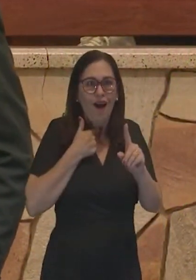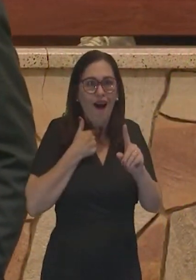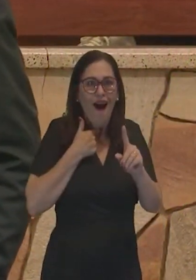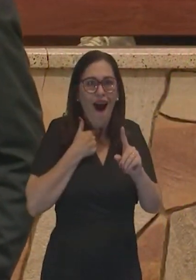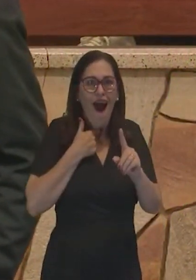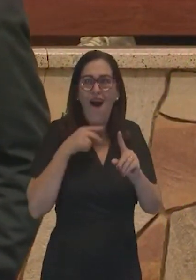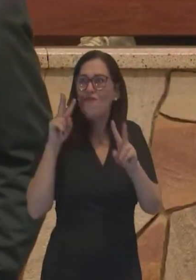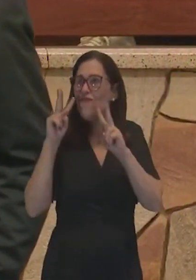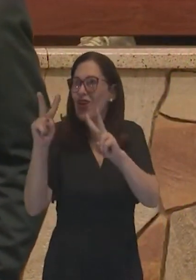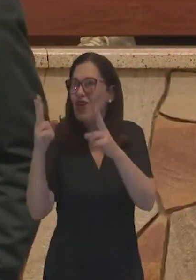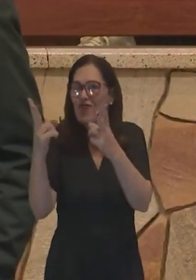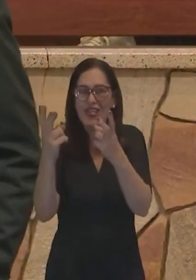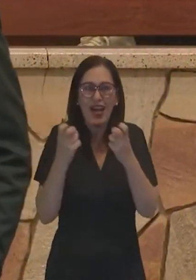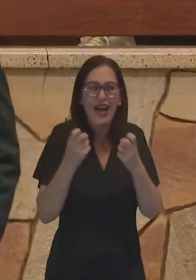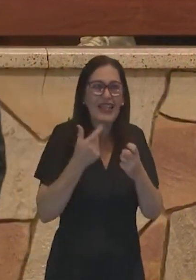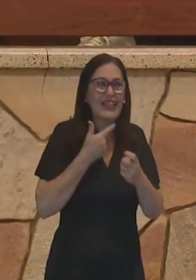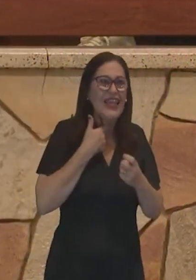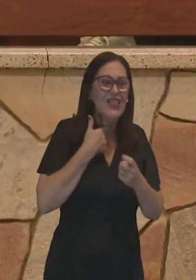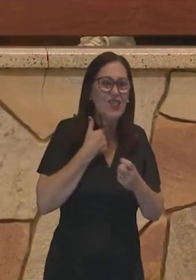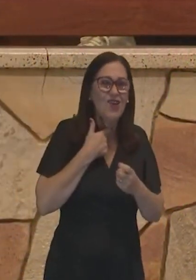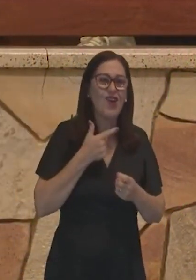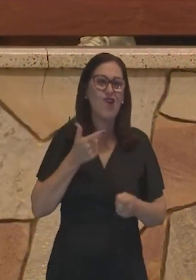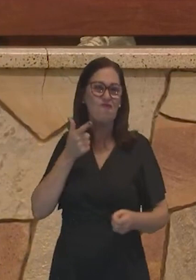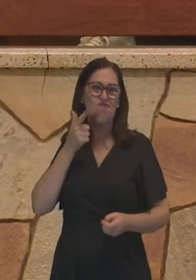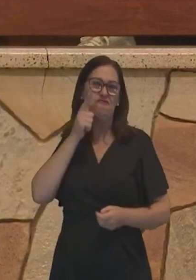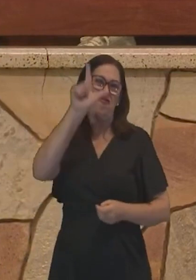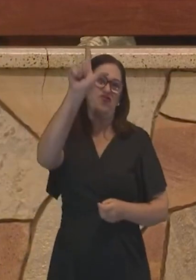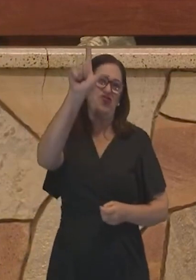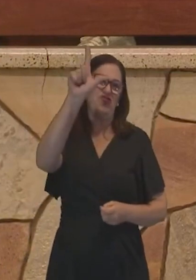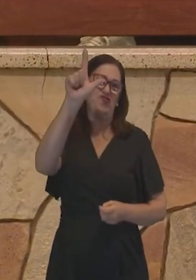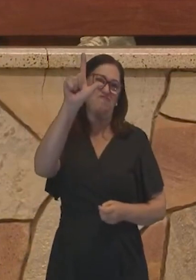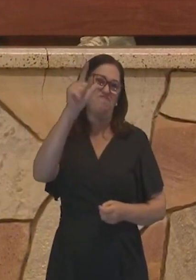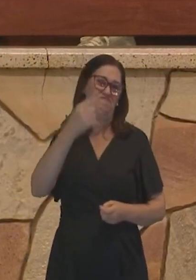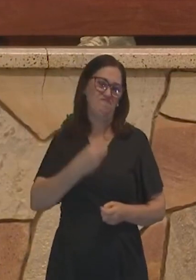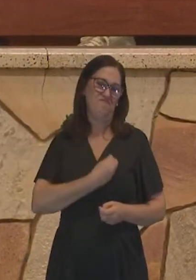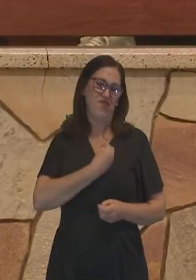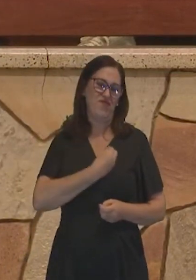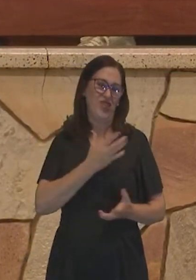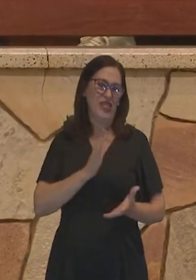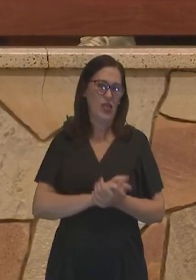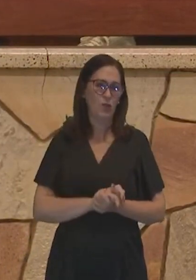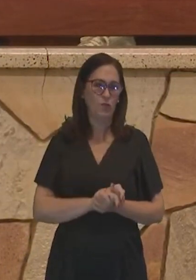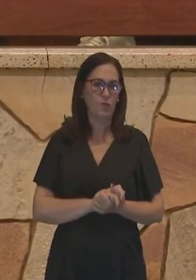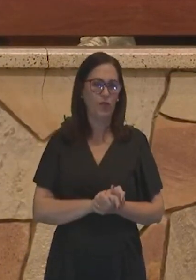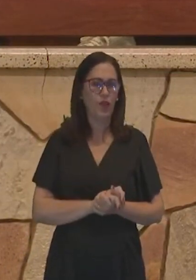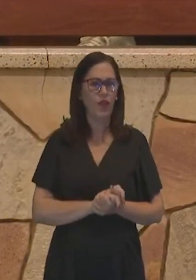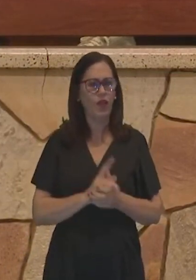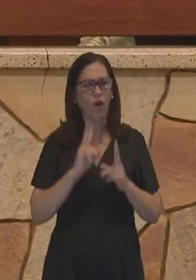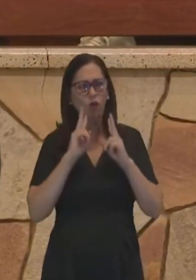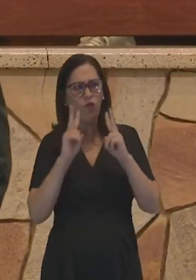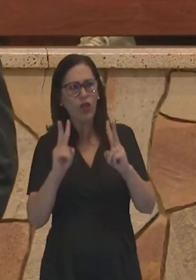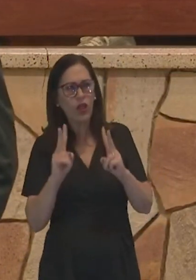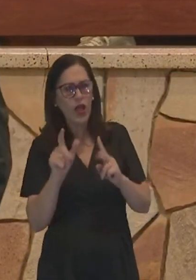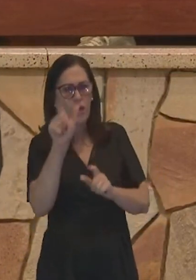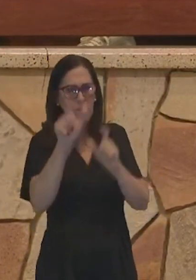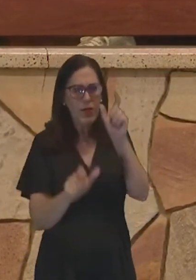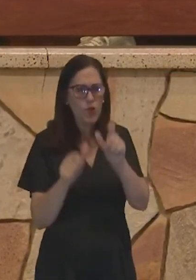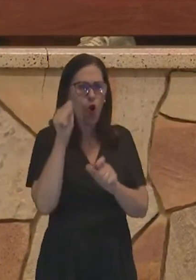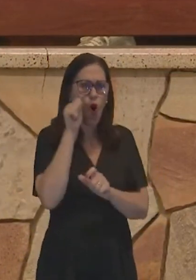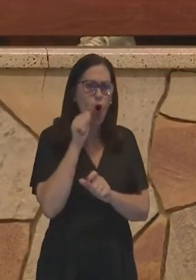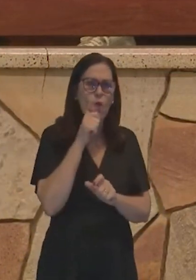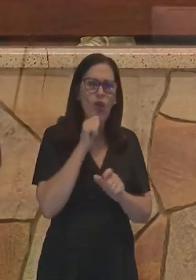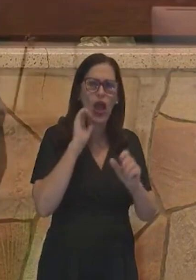e viram, ele desejou e conquistou para si. E me chamou a atenção aqui, cantores e